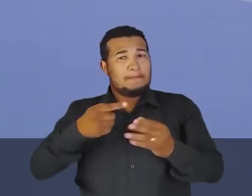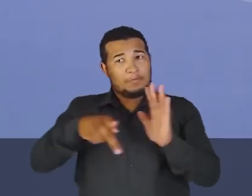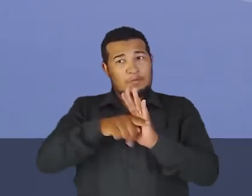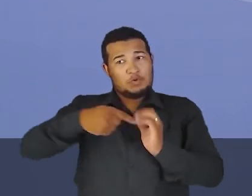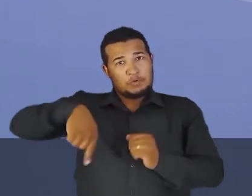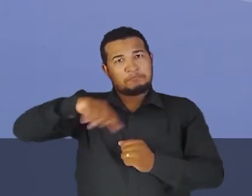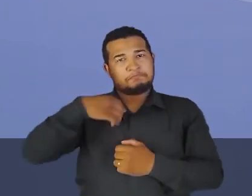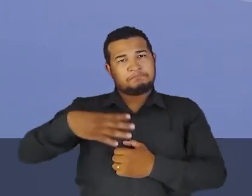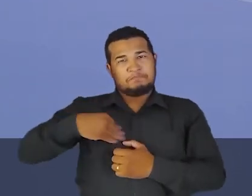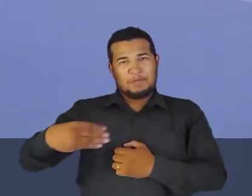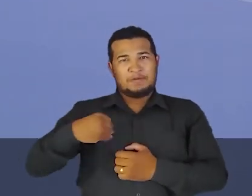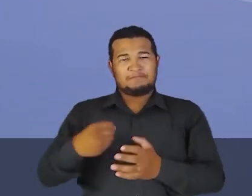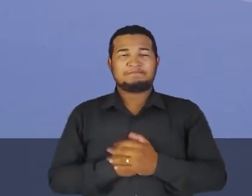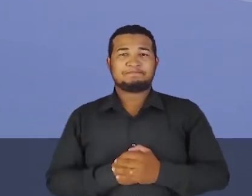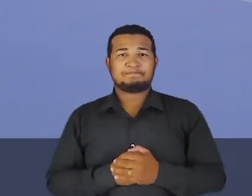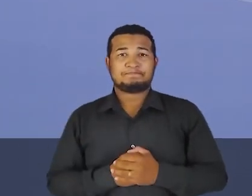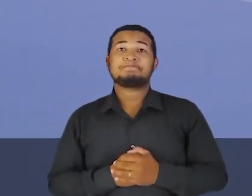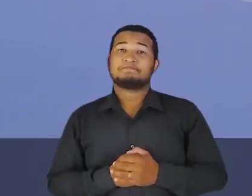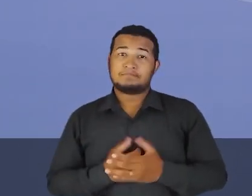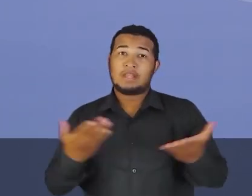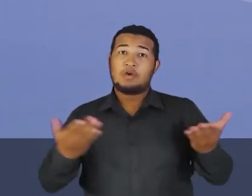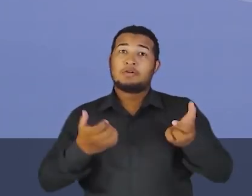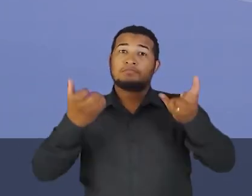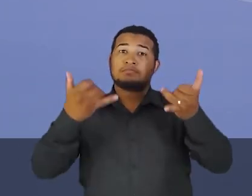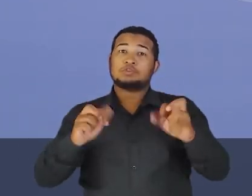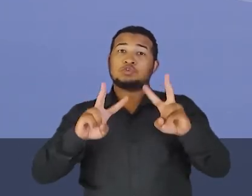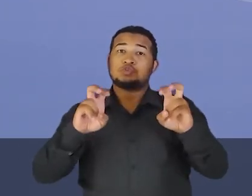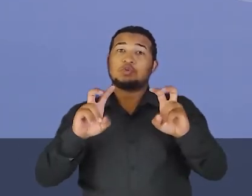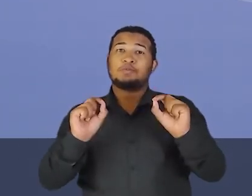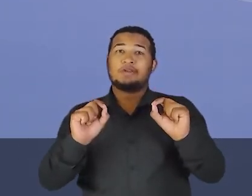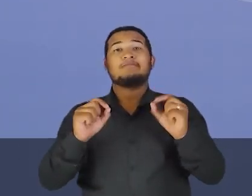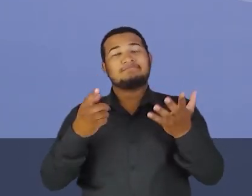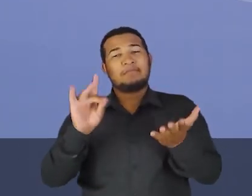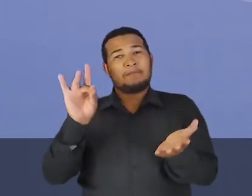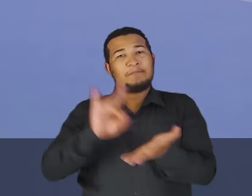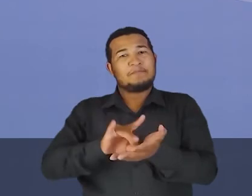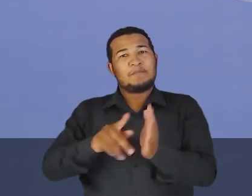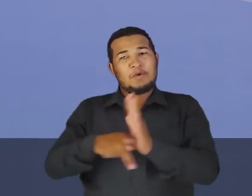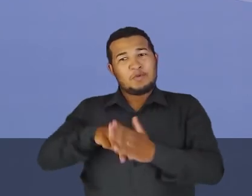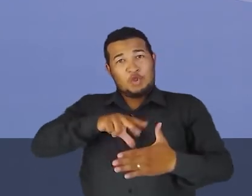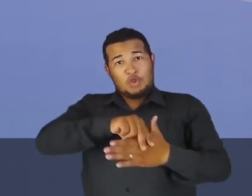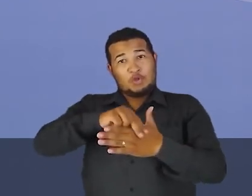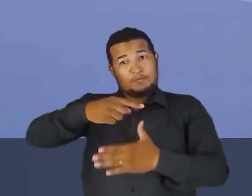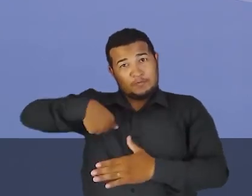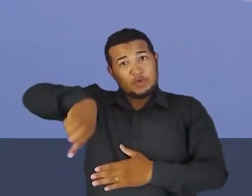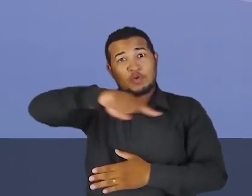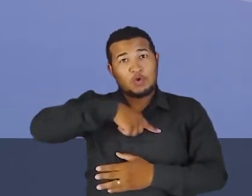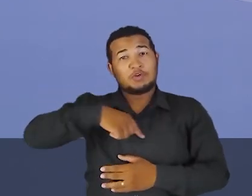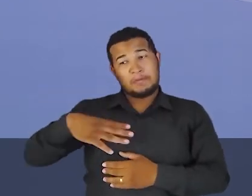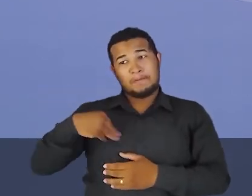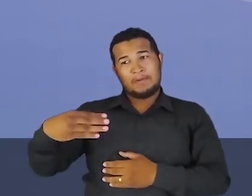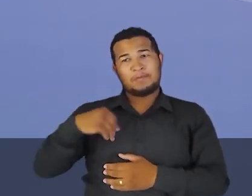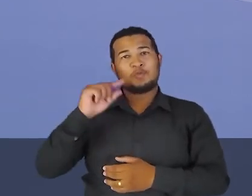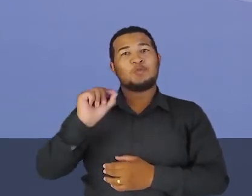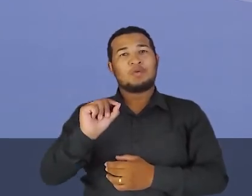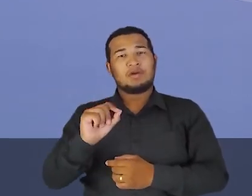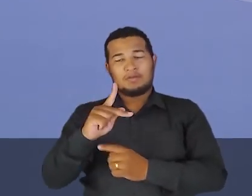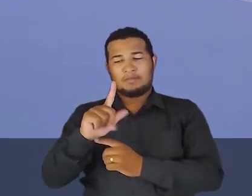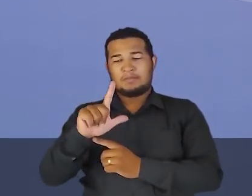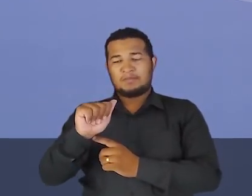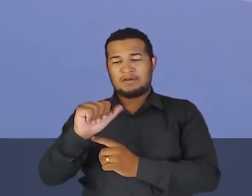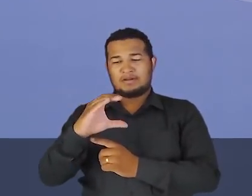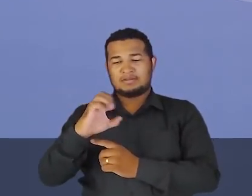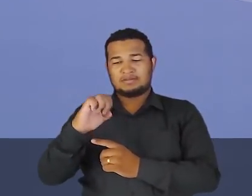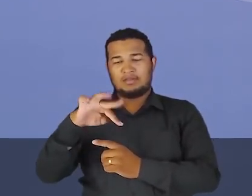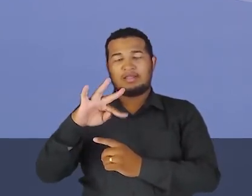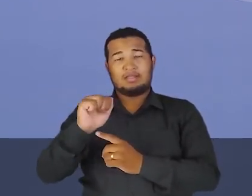mamíferos, ok? Muito bem, e agora nós vamos falar sobre os nossos anexos embrionários, de nós mamíferos, que são a placenta e o